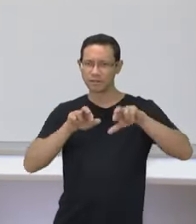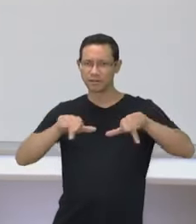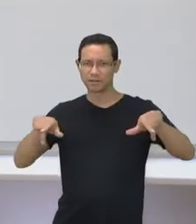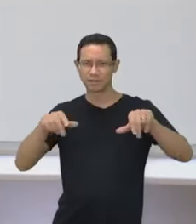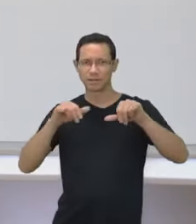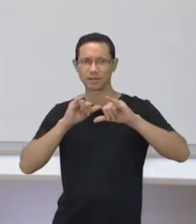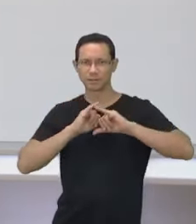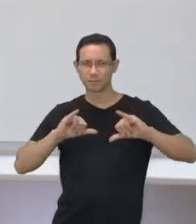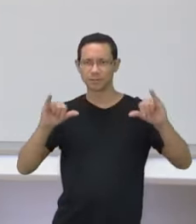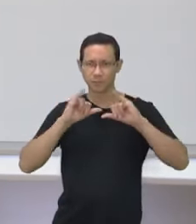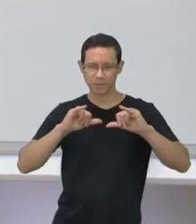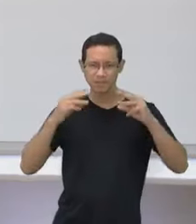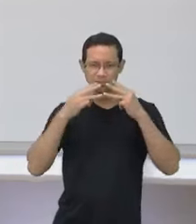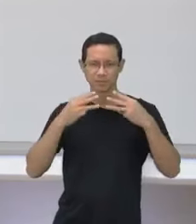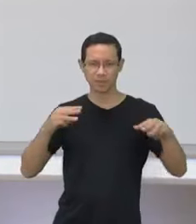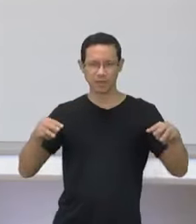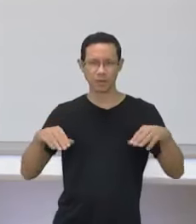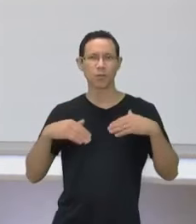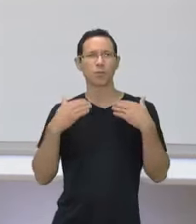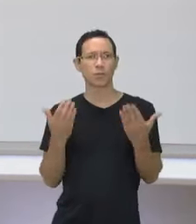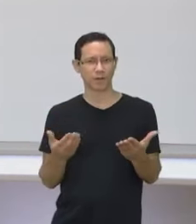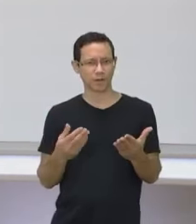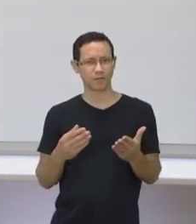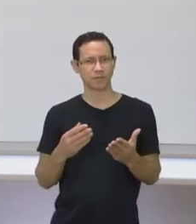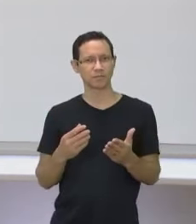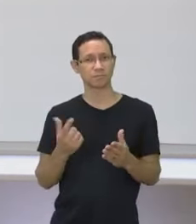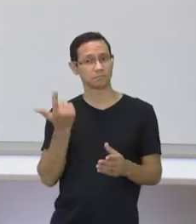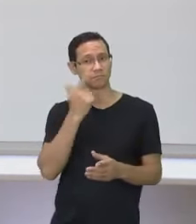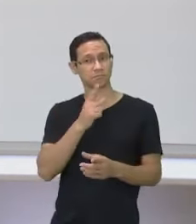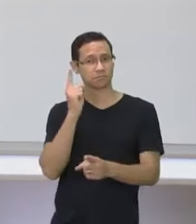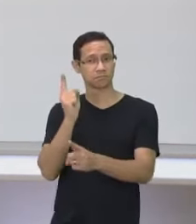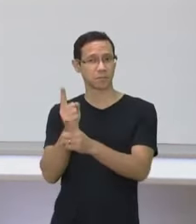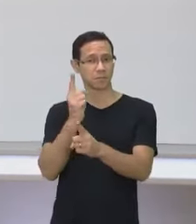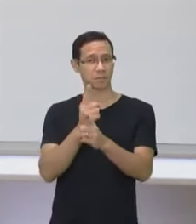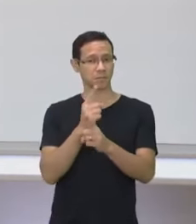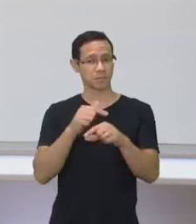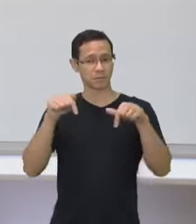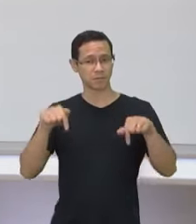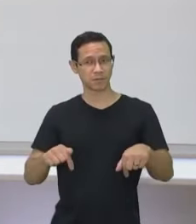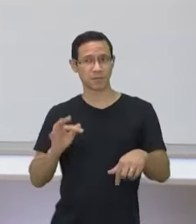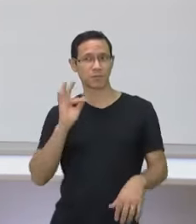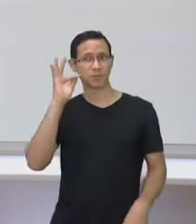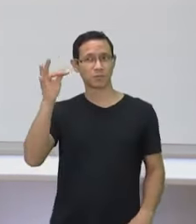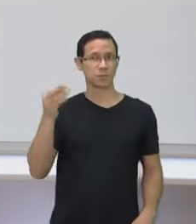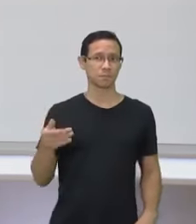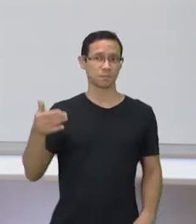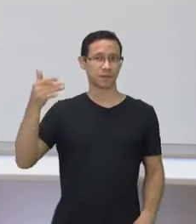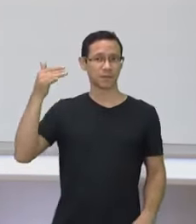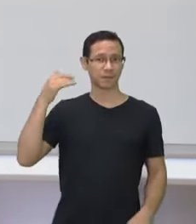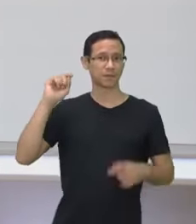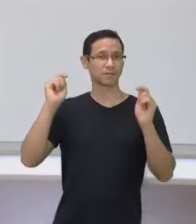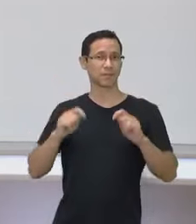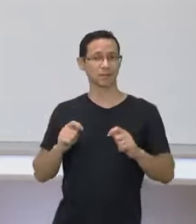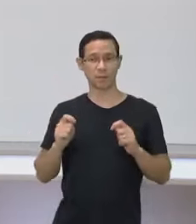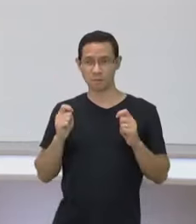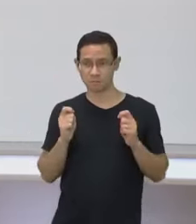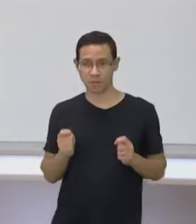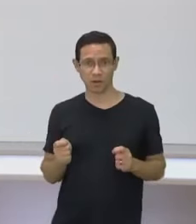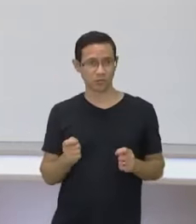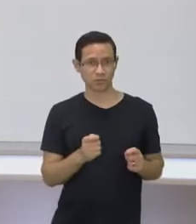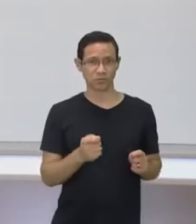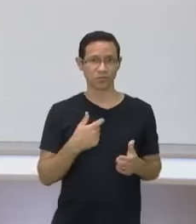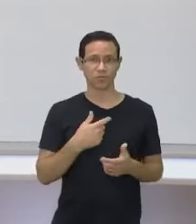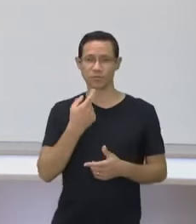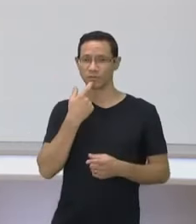marcas, a gente consegue perceber os tempos verbais, né? O presente, o futuro, o pretérito, então o imperativo, né, os modos